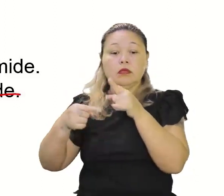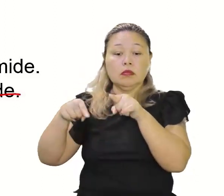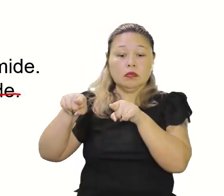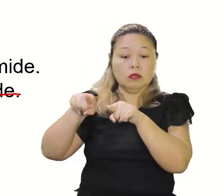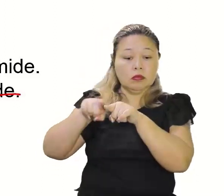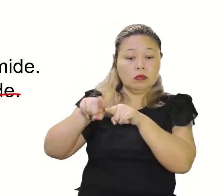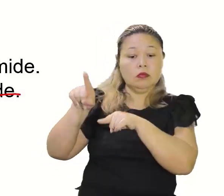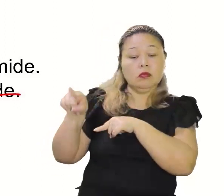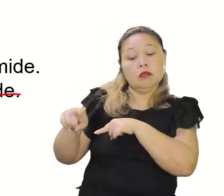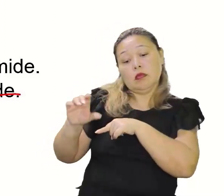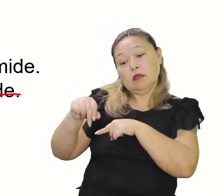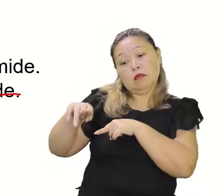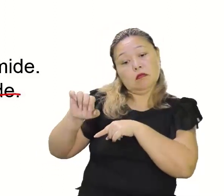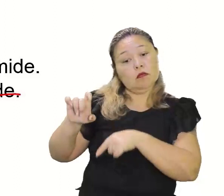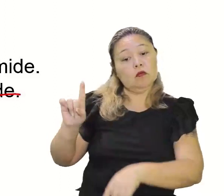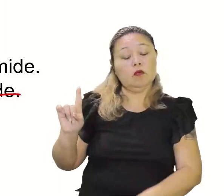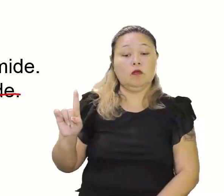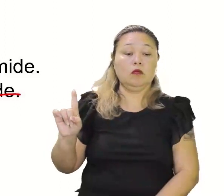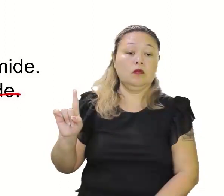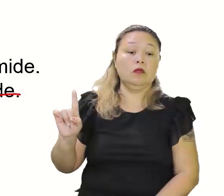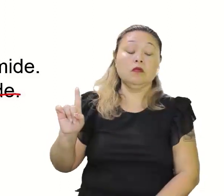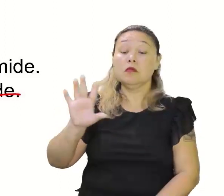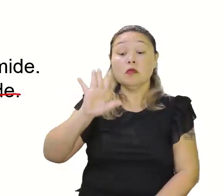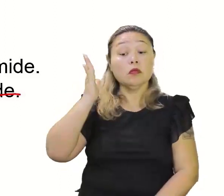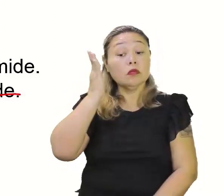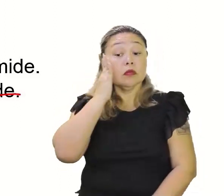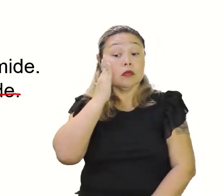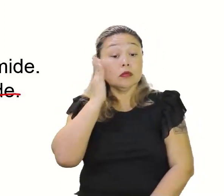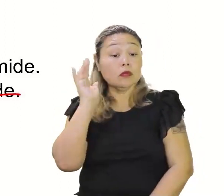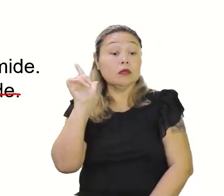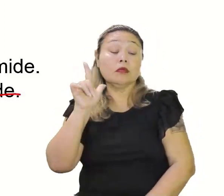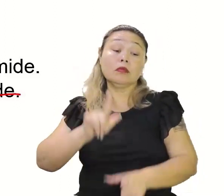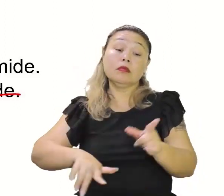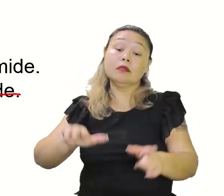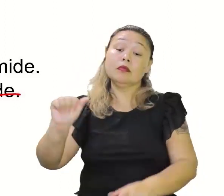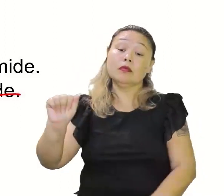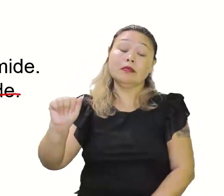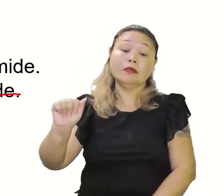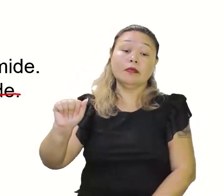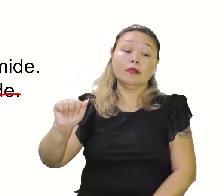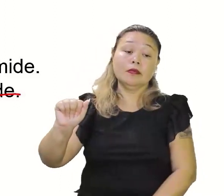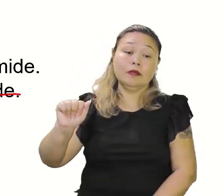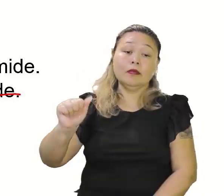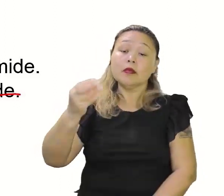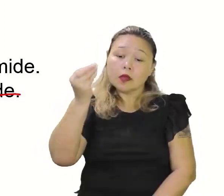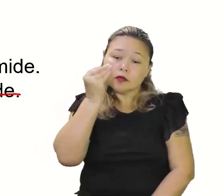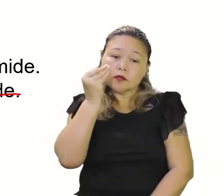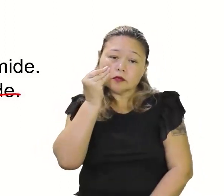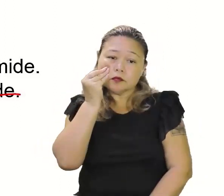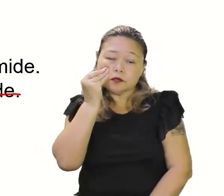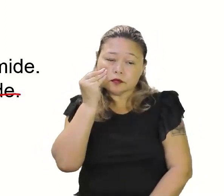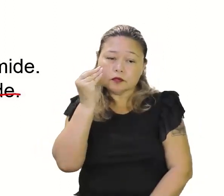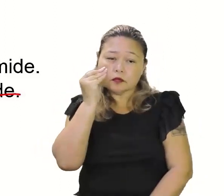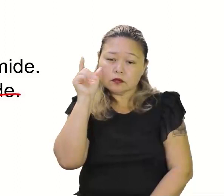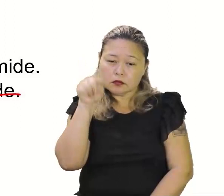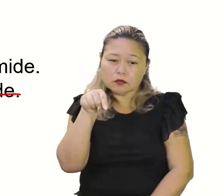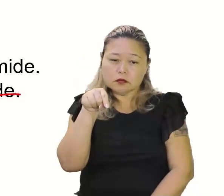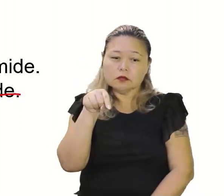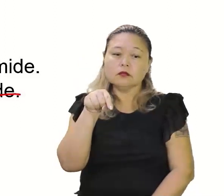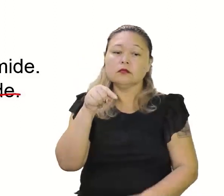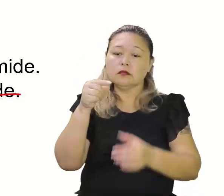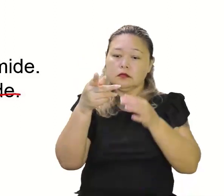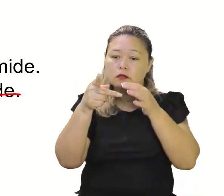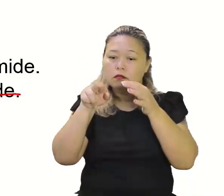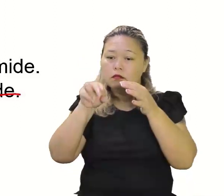tronco de cone. Também não é um tronco. Então Então já... sobrou só a letra A. Letra A, né? E vamos conferir agora se o do meio é um prisma de